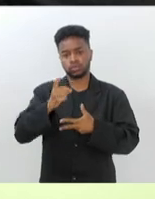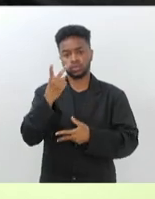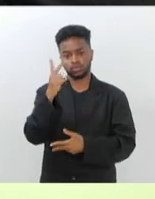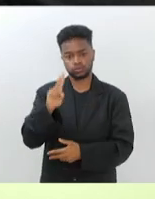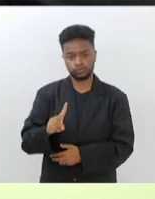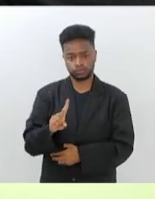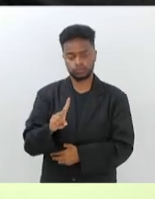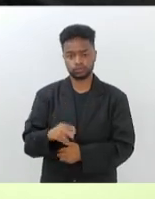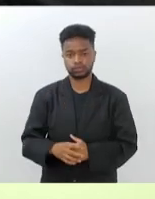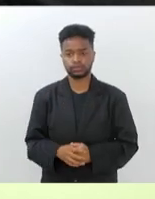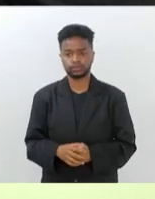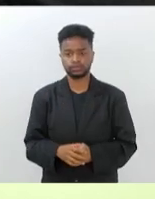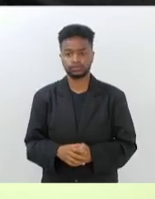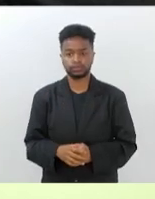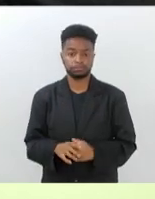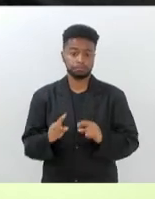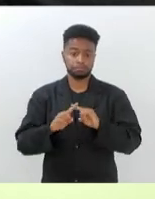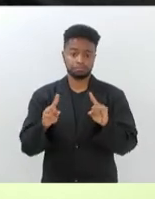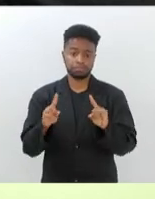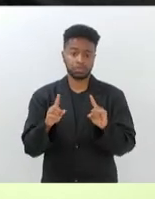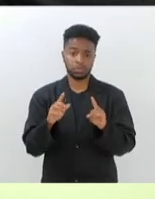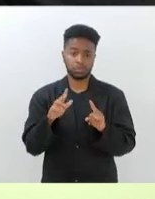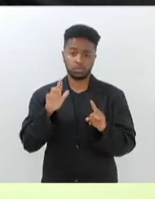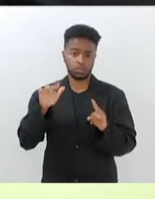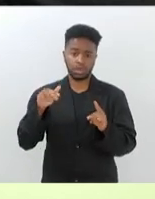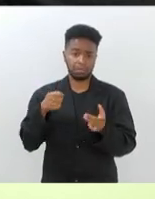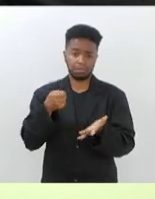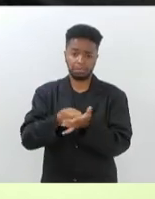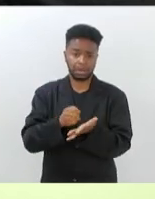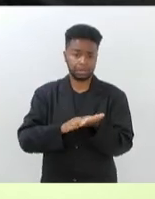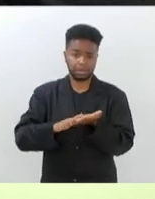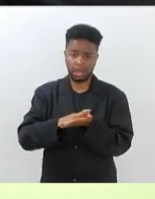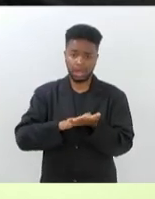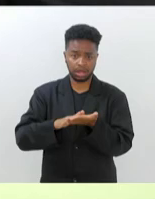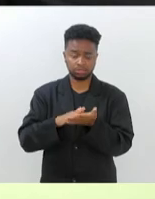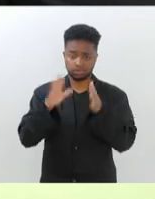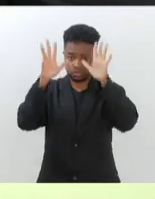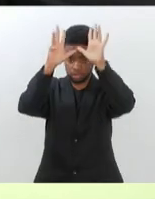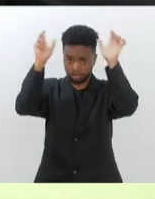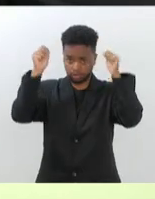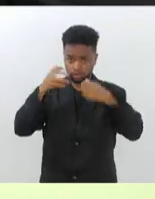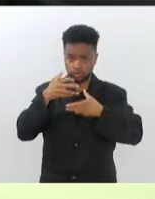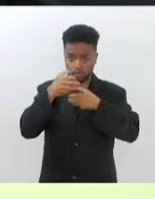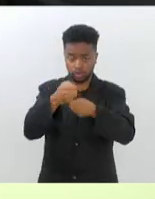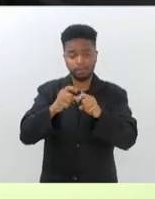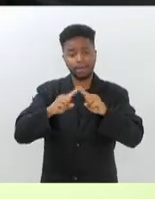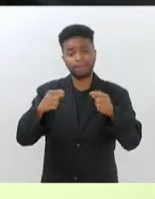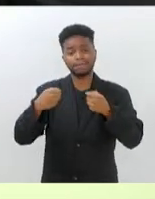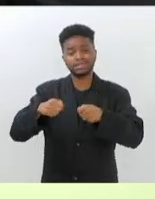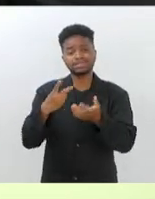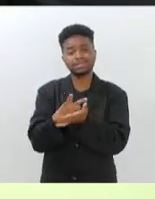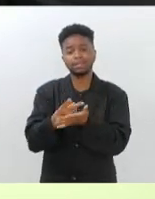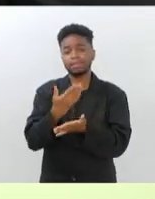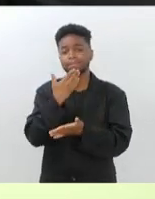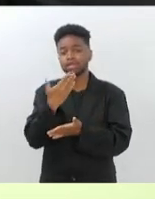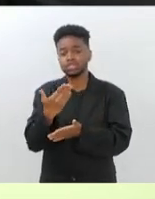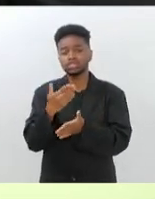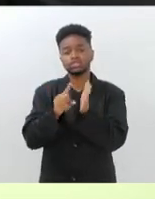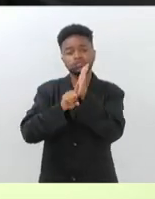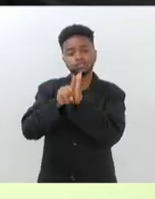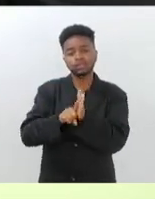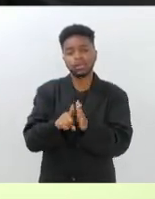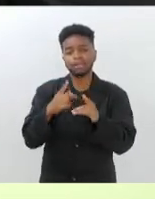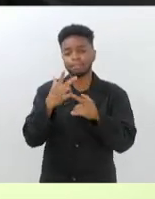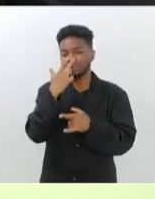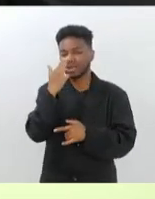estado infelizmente nunca tive que pagar nada nenhum Tribunal de Contas mas sem pedir para auditar tudo é uma forma de defender quem tá no